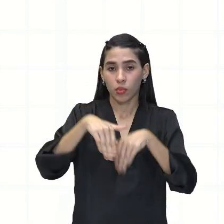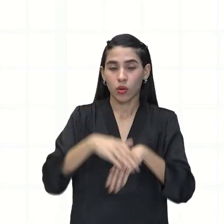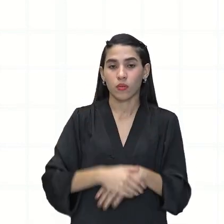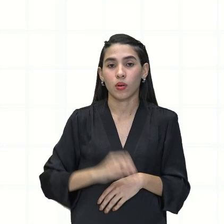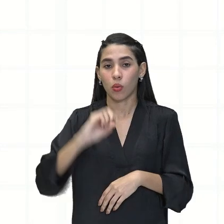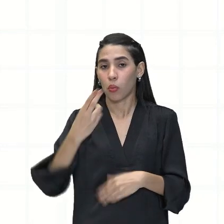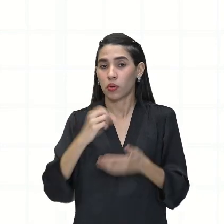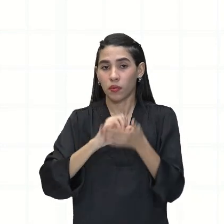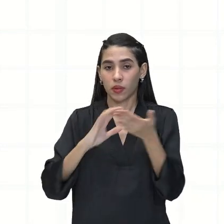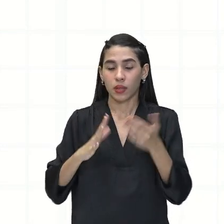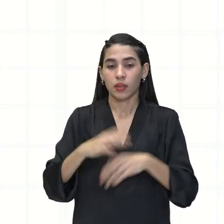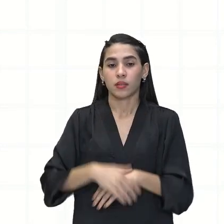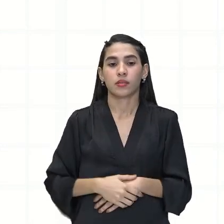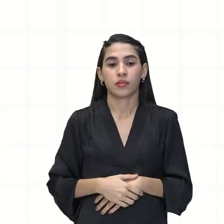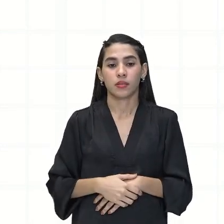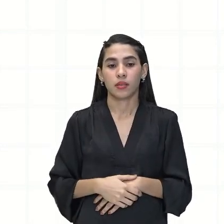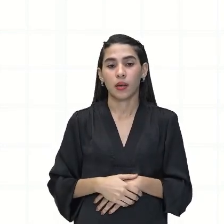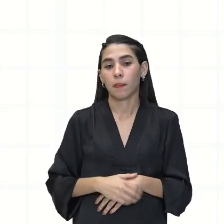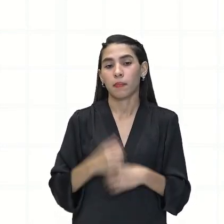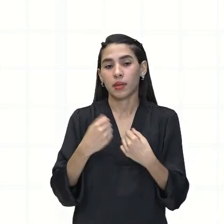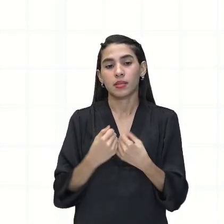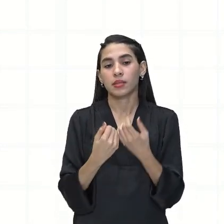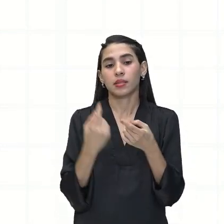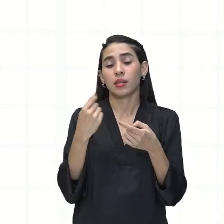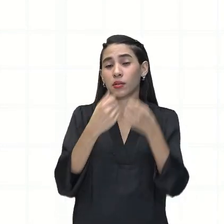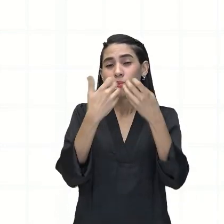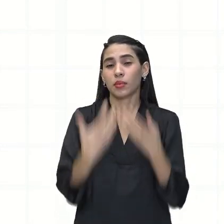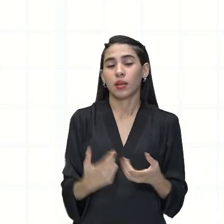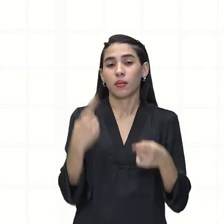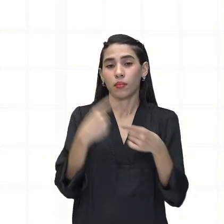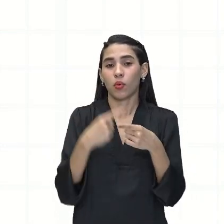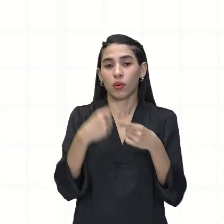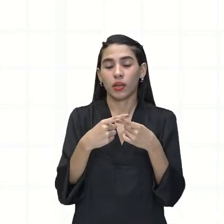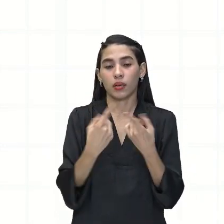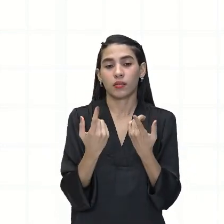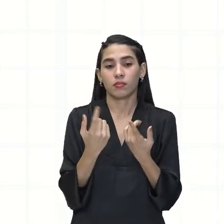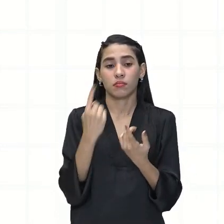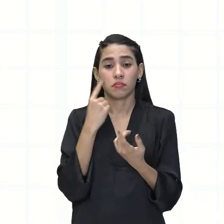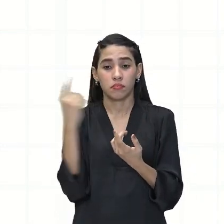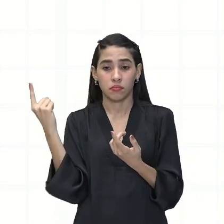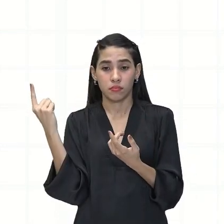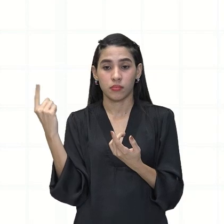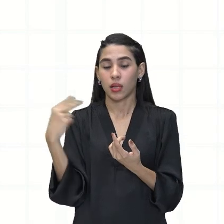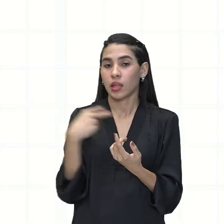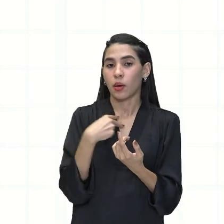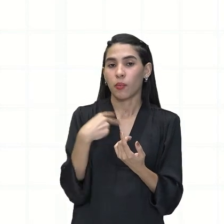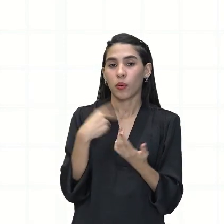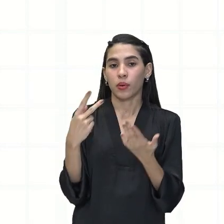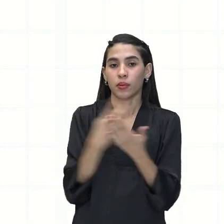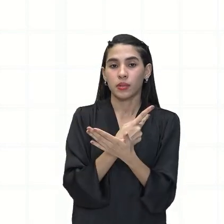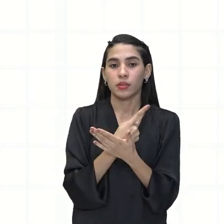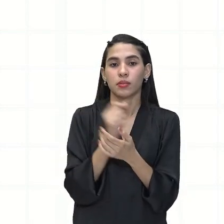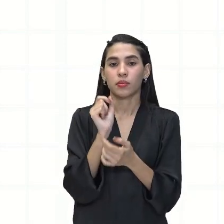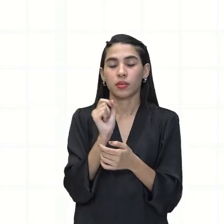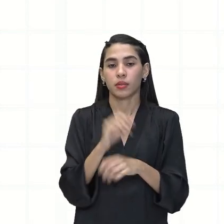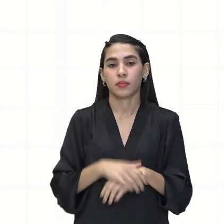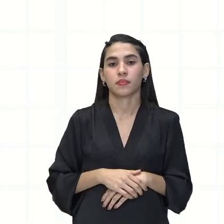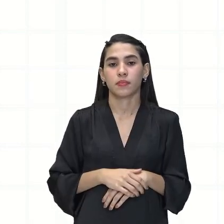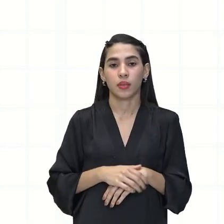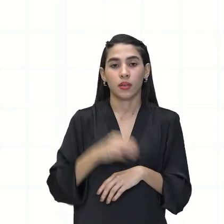de vocês, e aí vai ter que justificar por que nesse caso não pode acontecer